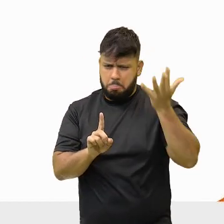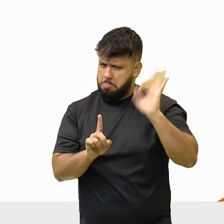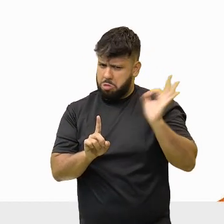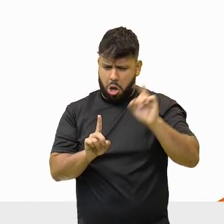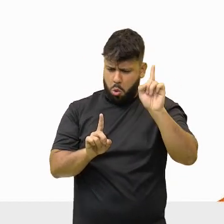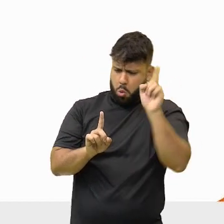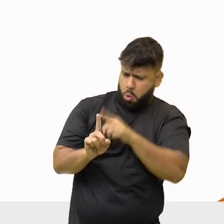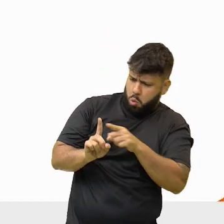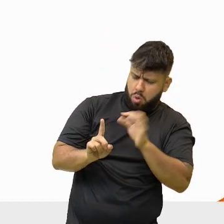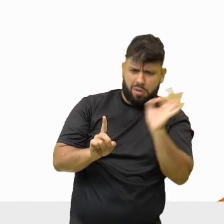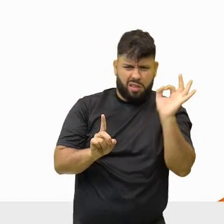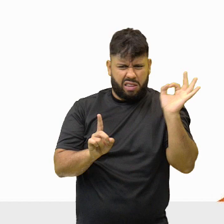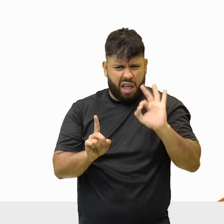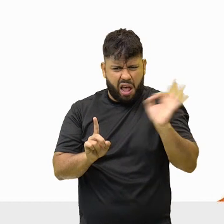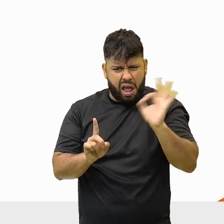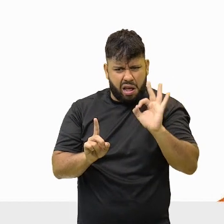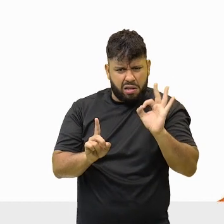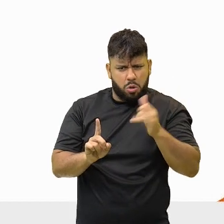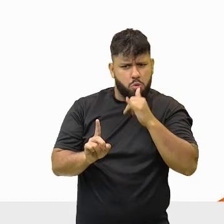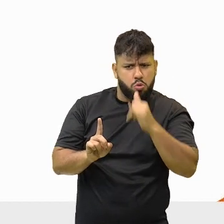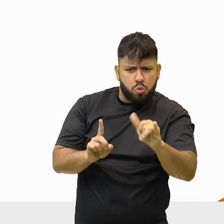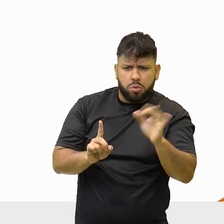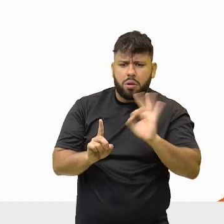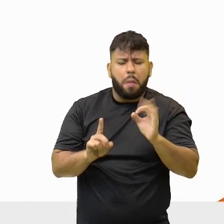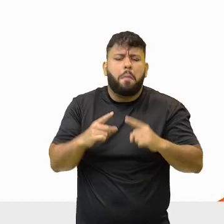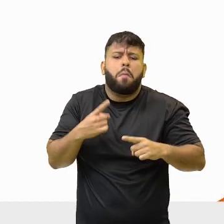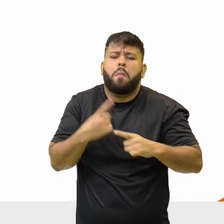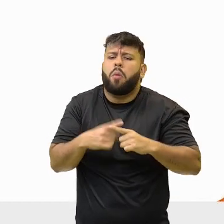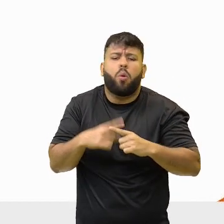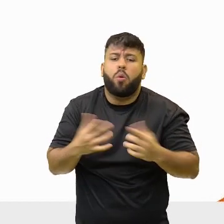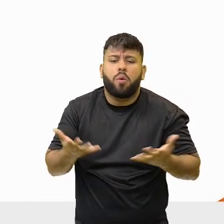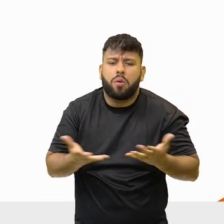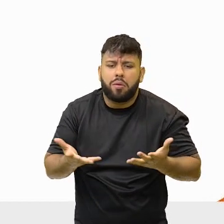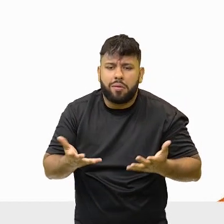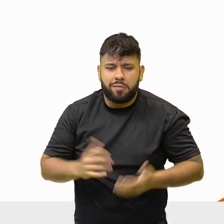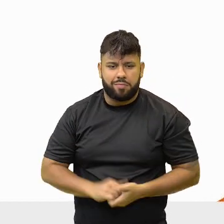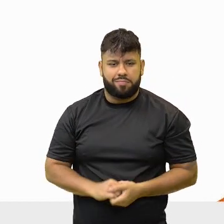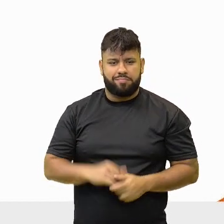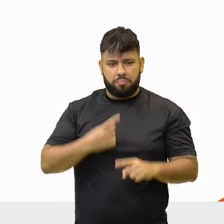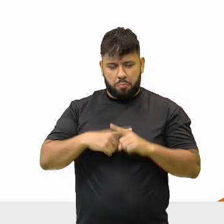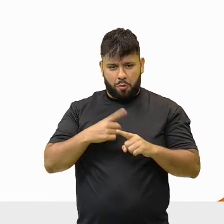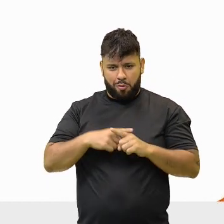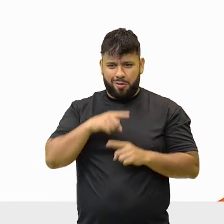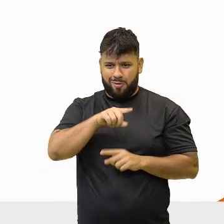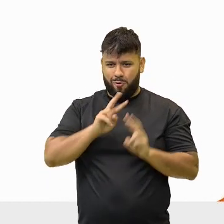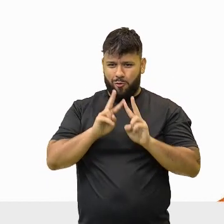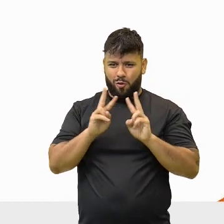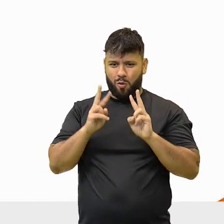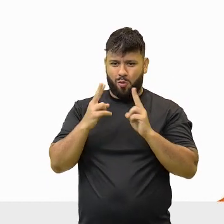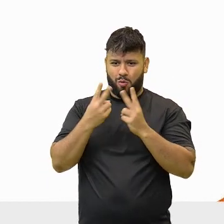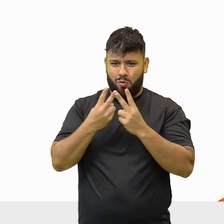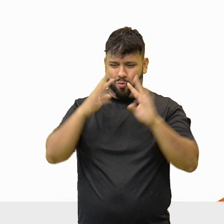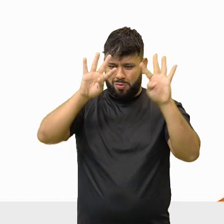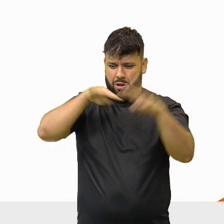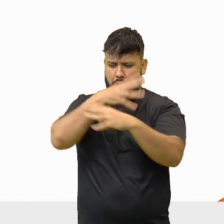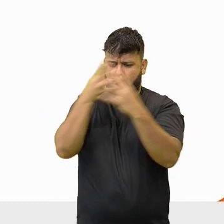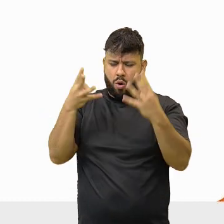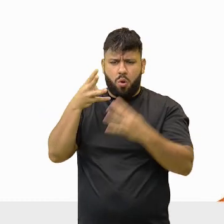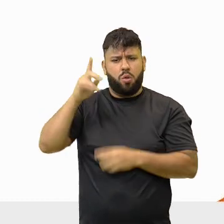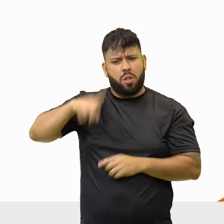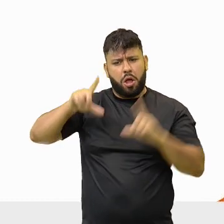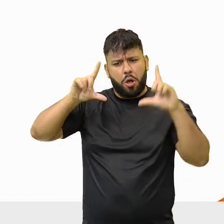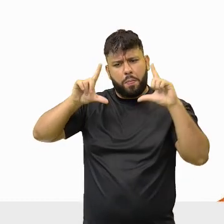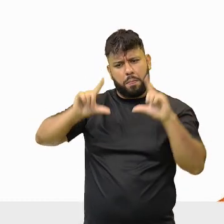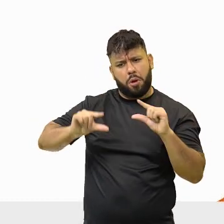descarga elétrica ou eletrochoque, por quê? Letra A. O volume da gaiola não é grande o suficiente para